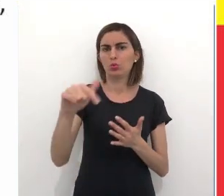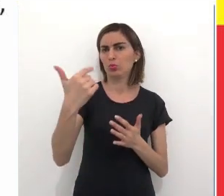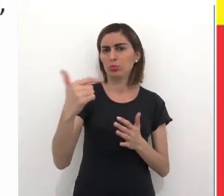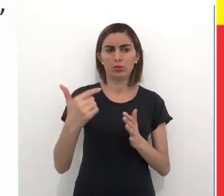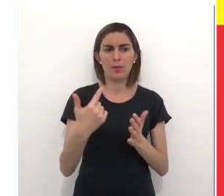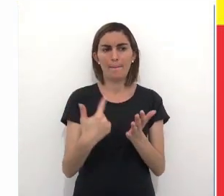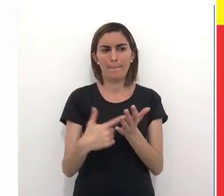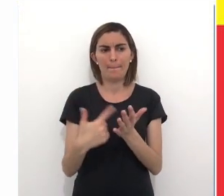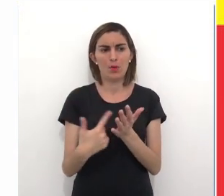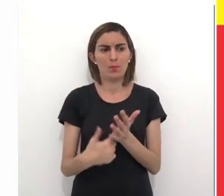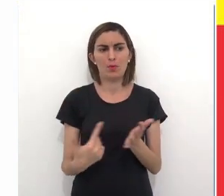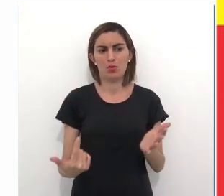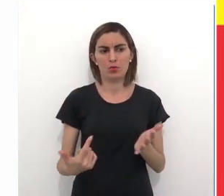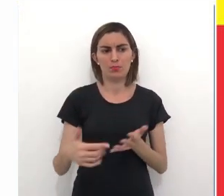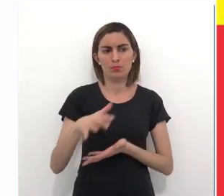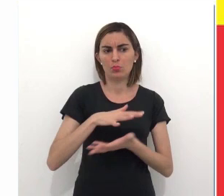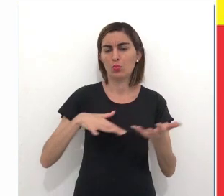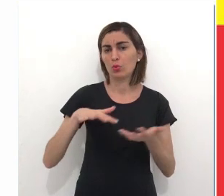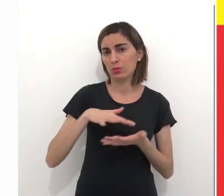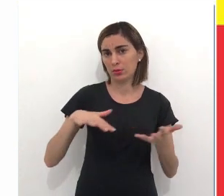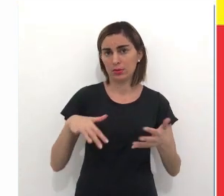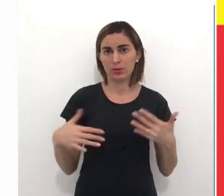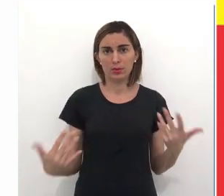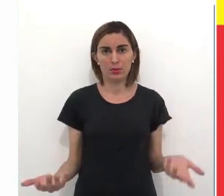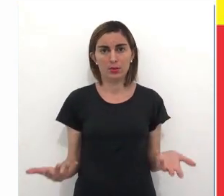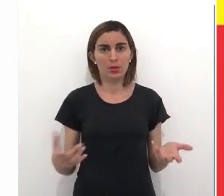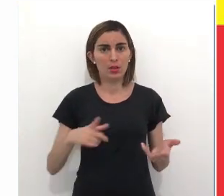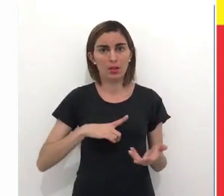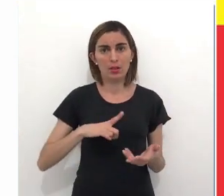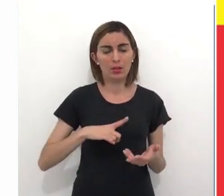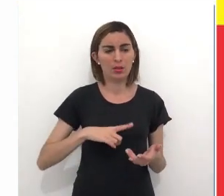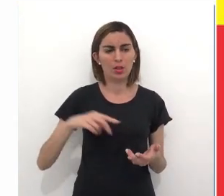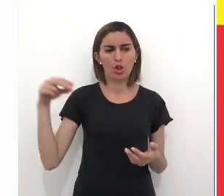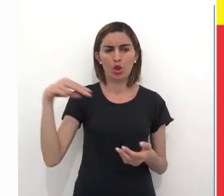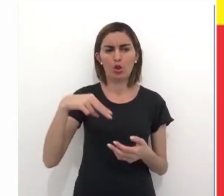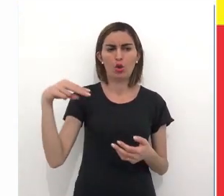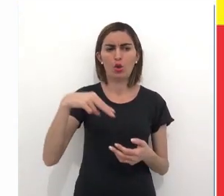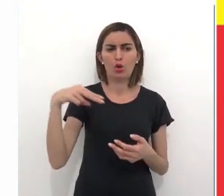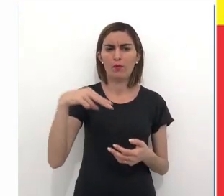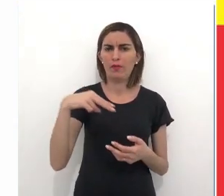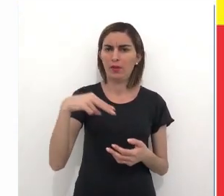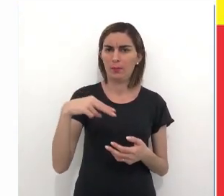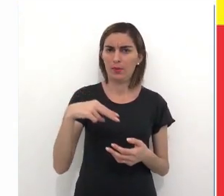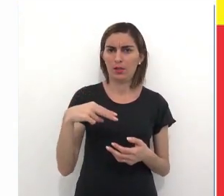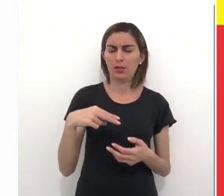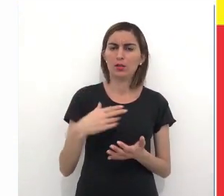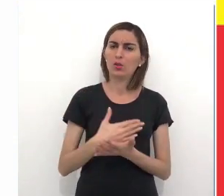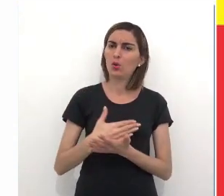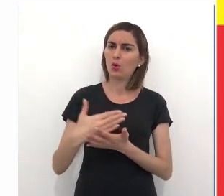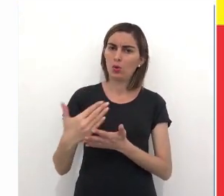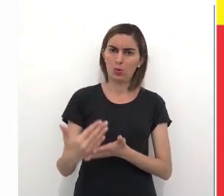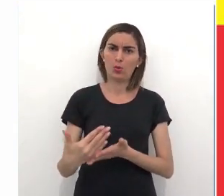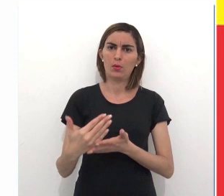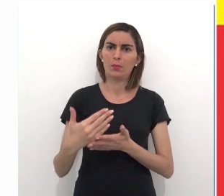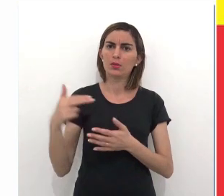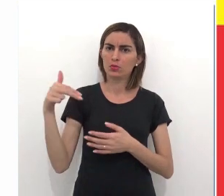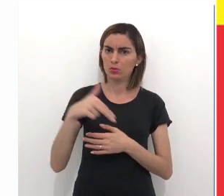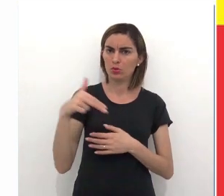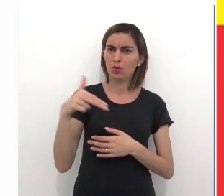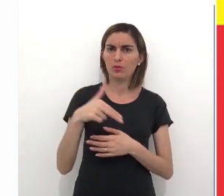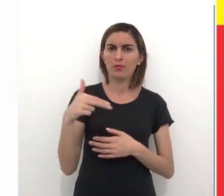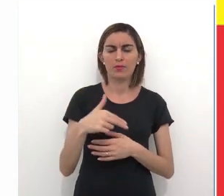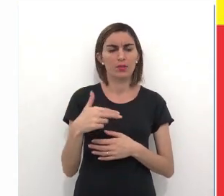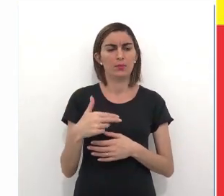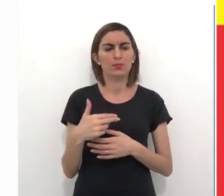havia uma proposta, eram motins, né? Então, temos aí a Novembrada. Então, a Novembrada começa no dia 15 de novembro